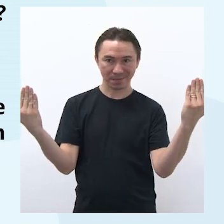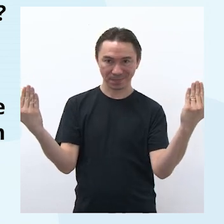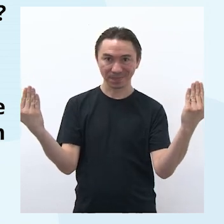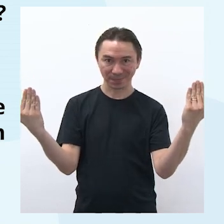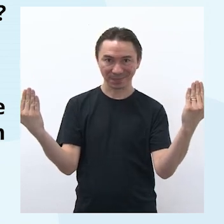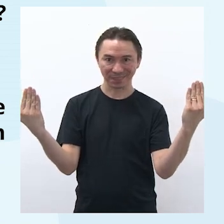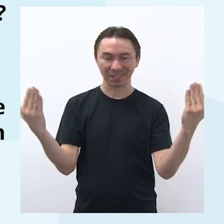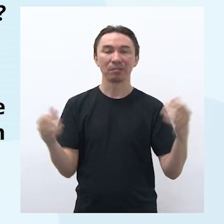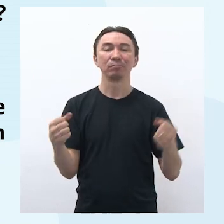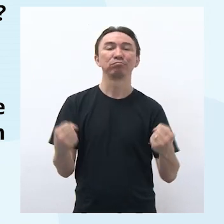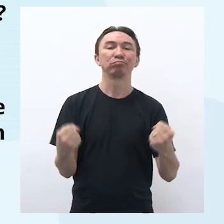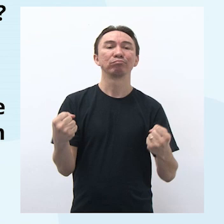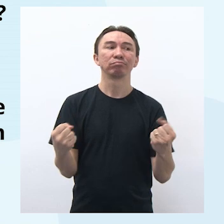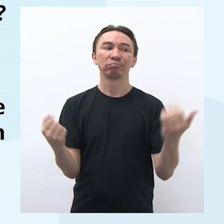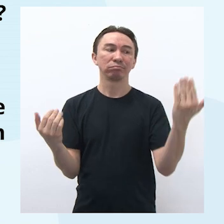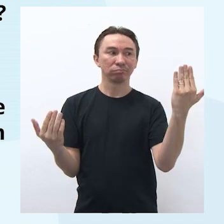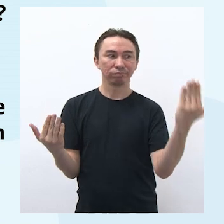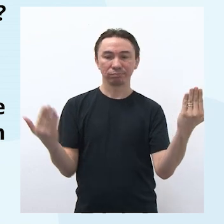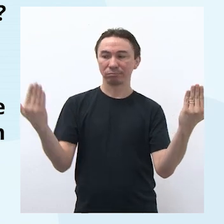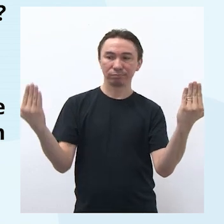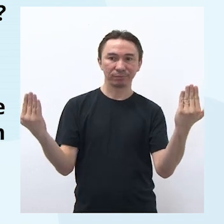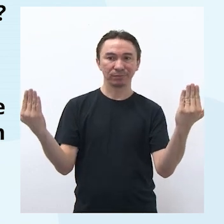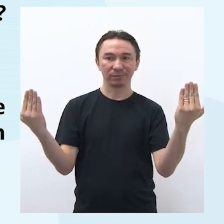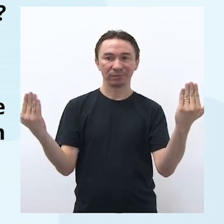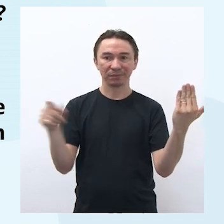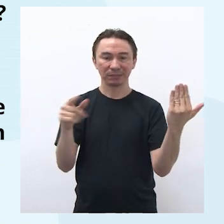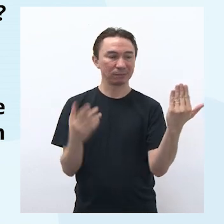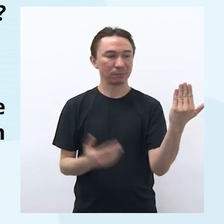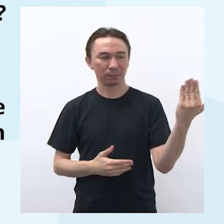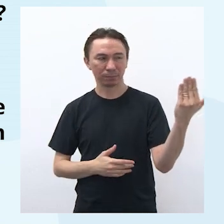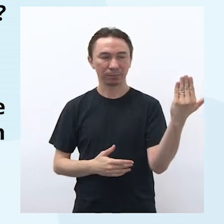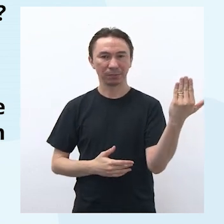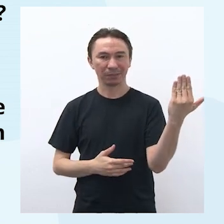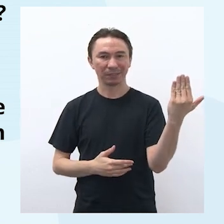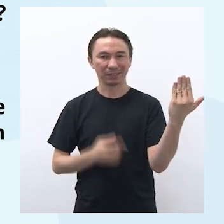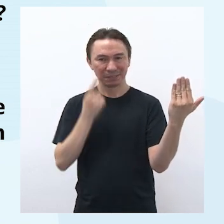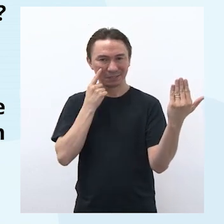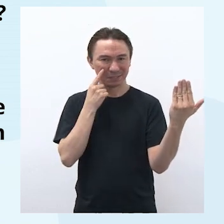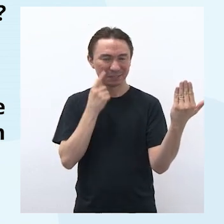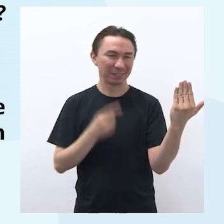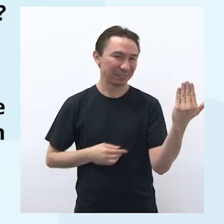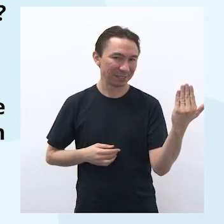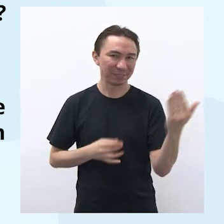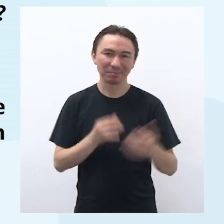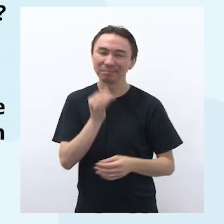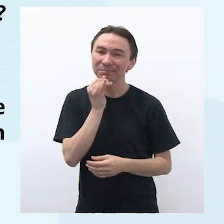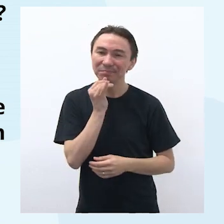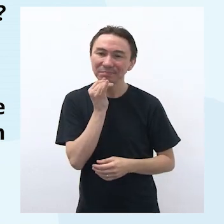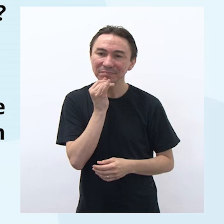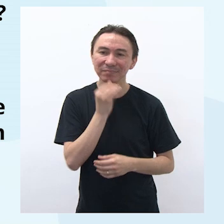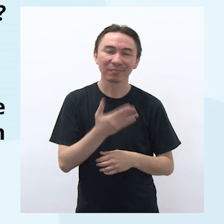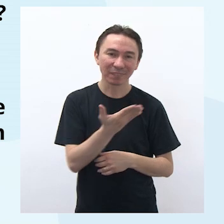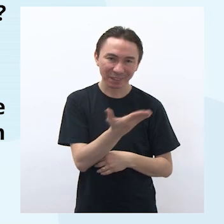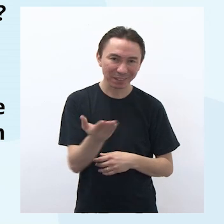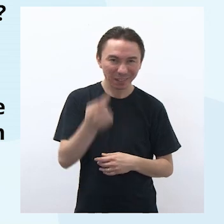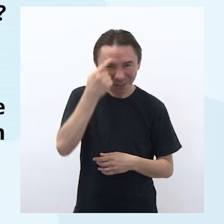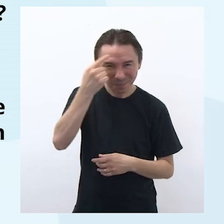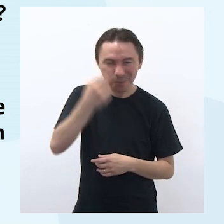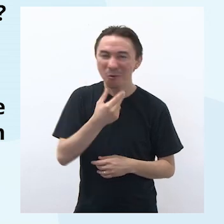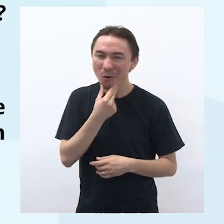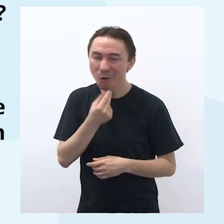quando está dirigindo, ao olhar pelo retrovisor e considerar a frase atribuída ao